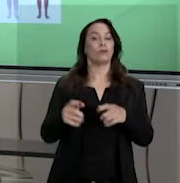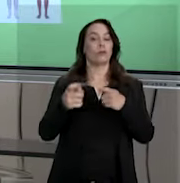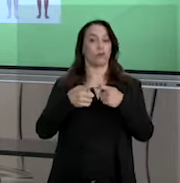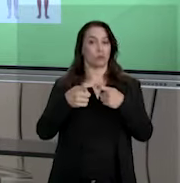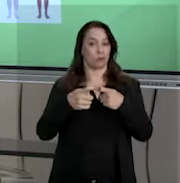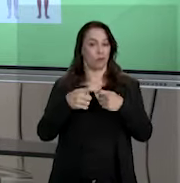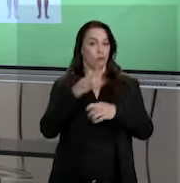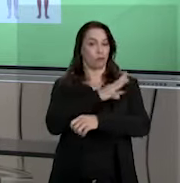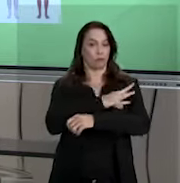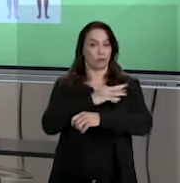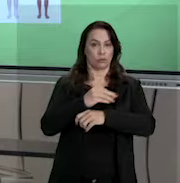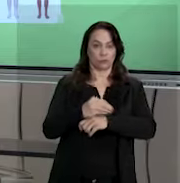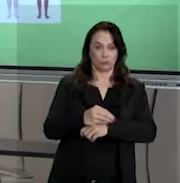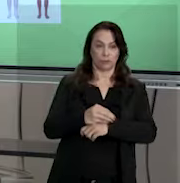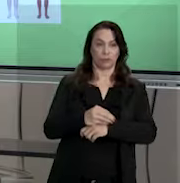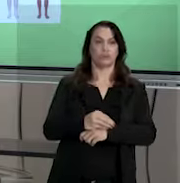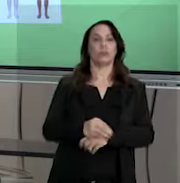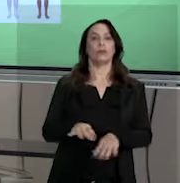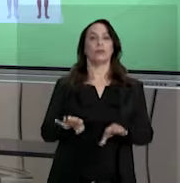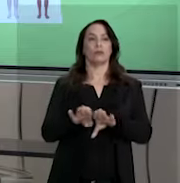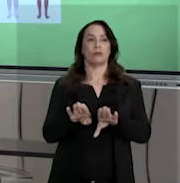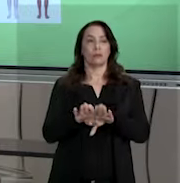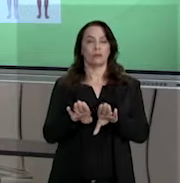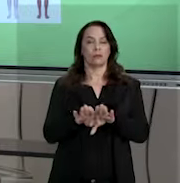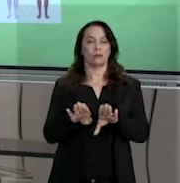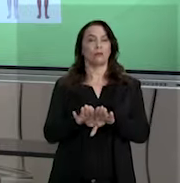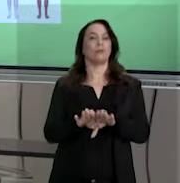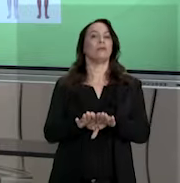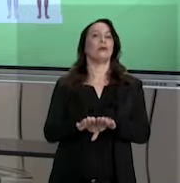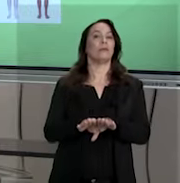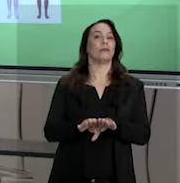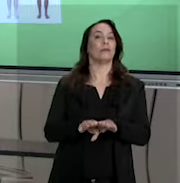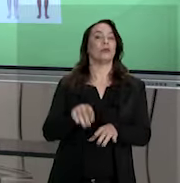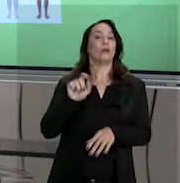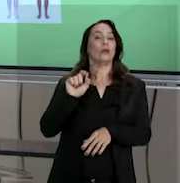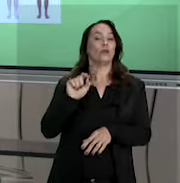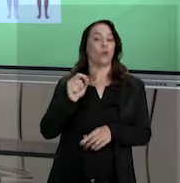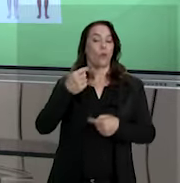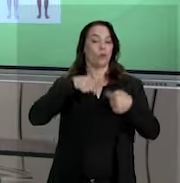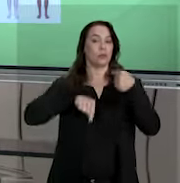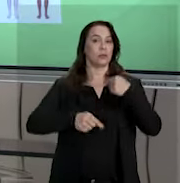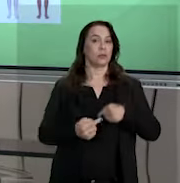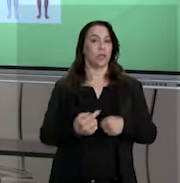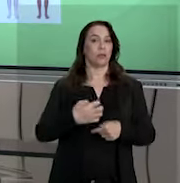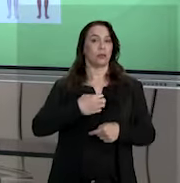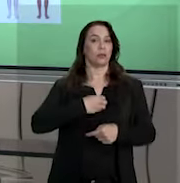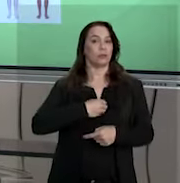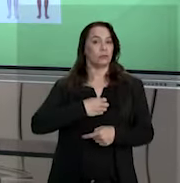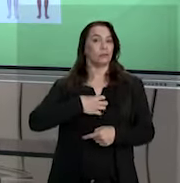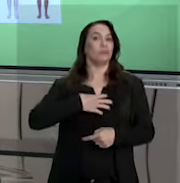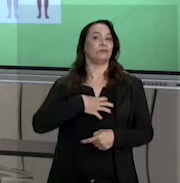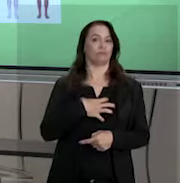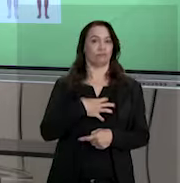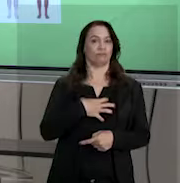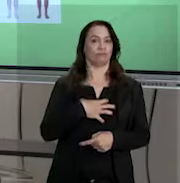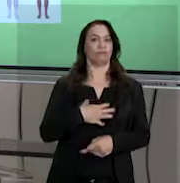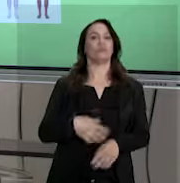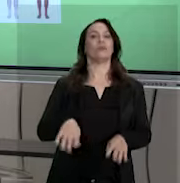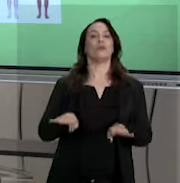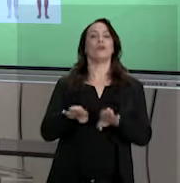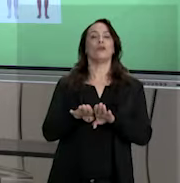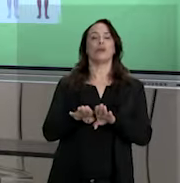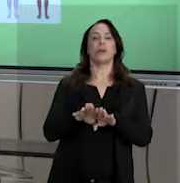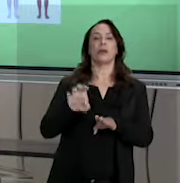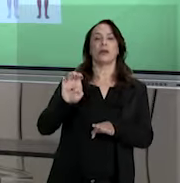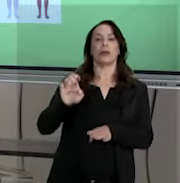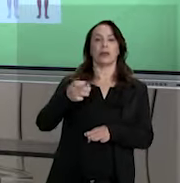ainda, uma das nossas aulas é tema do sistema sensorial, sistema excretor, que elimina